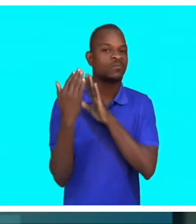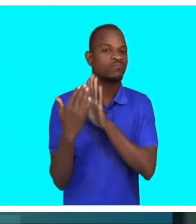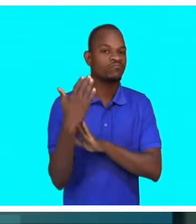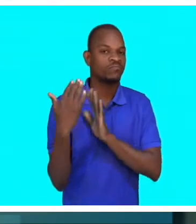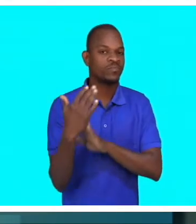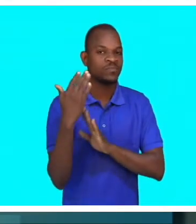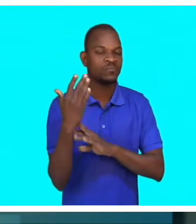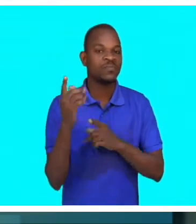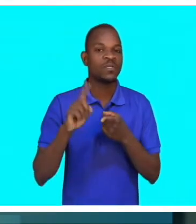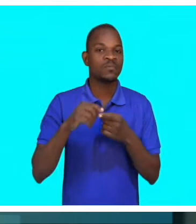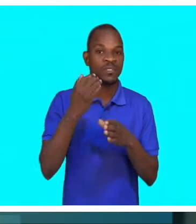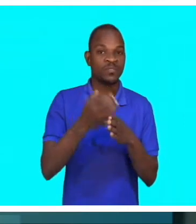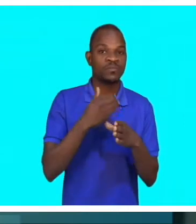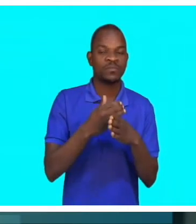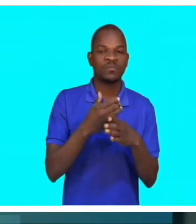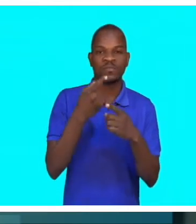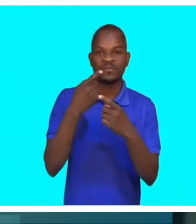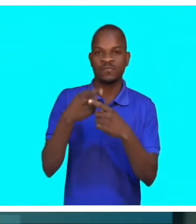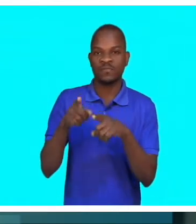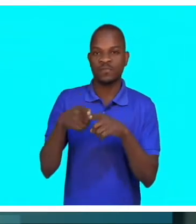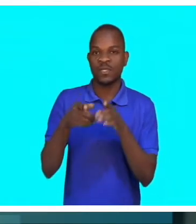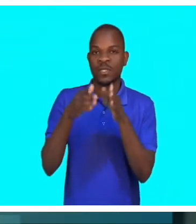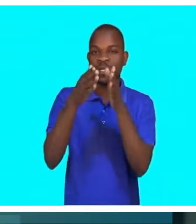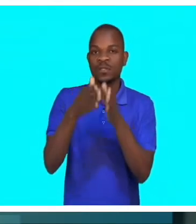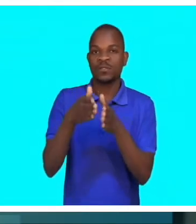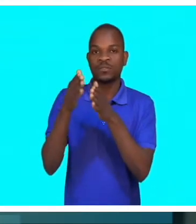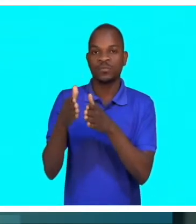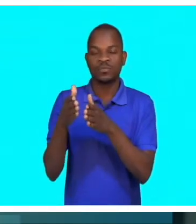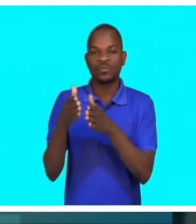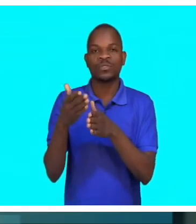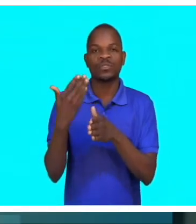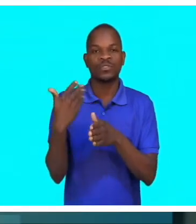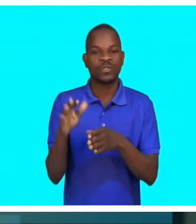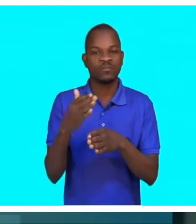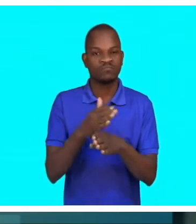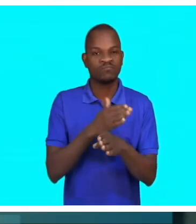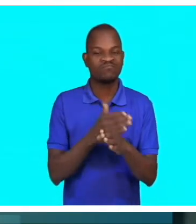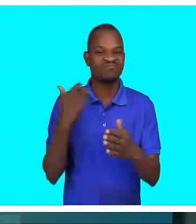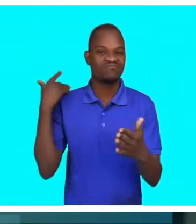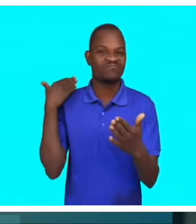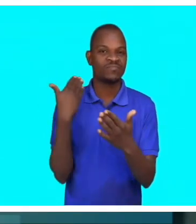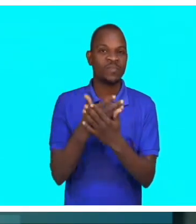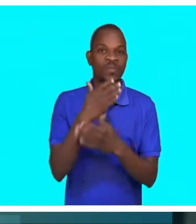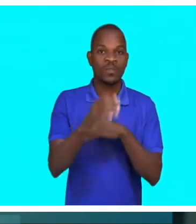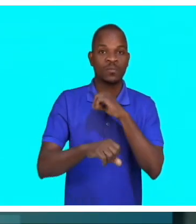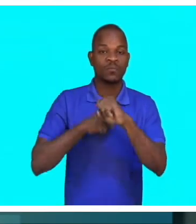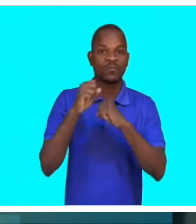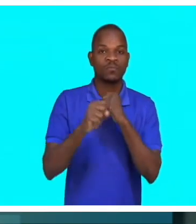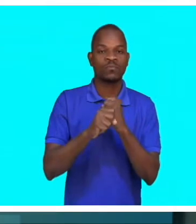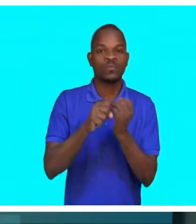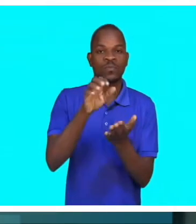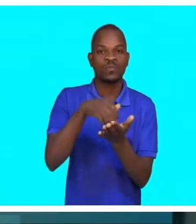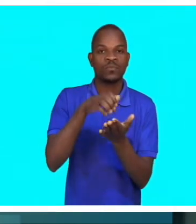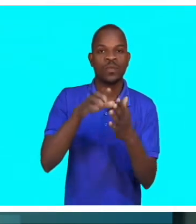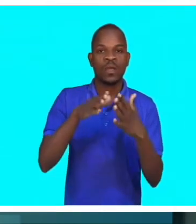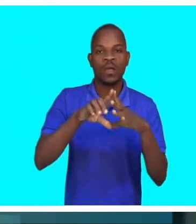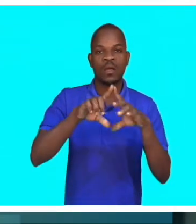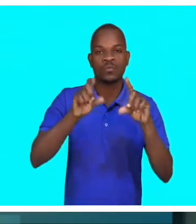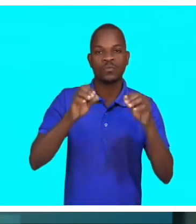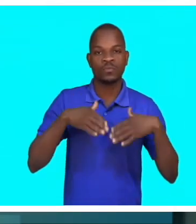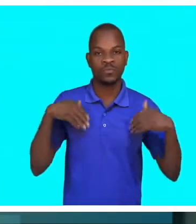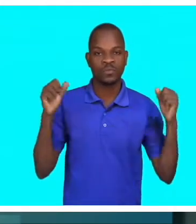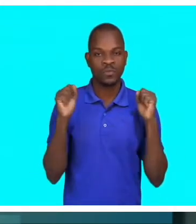base de apresentações, experiências feitas com algumas colegas ou com a colega que já trabalha na área de repórter sobre